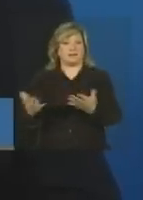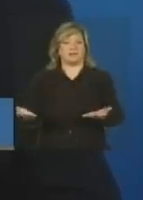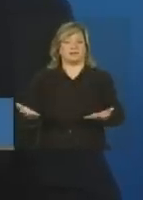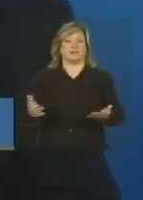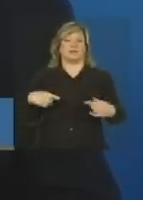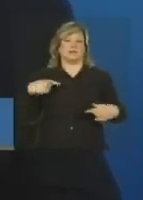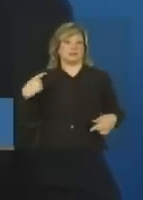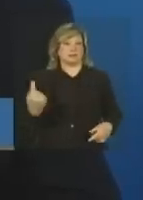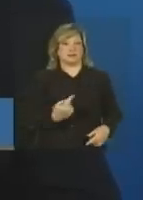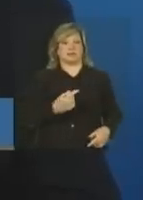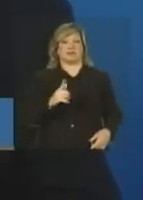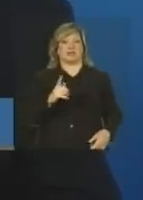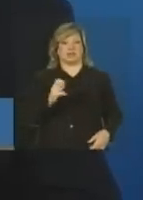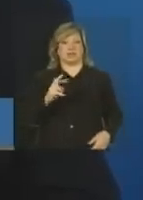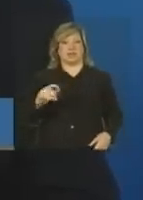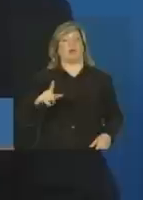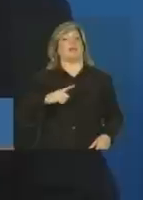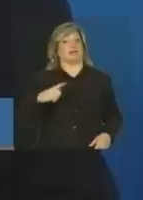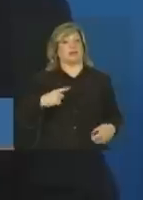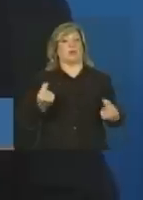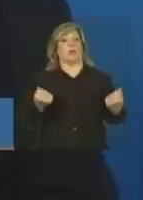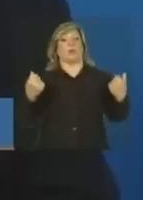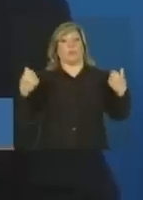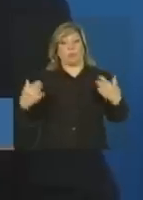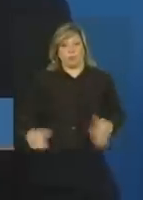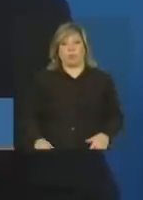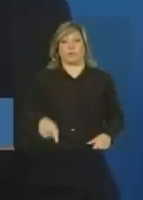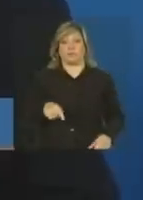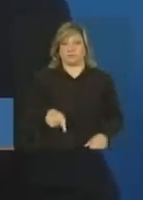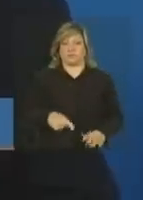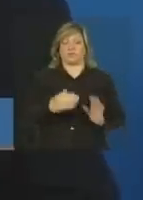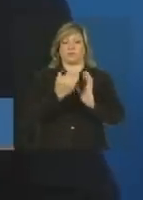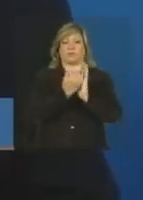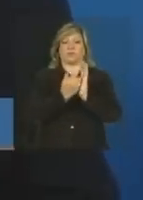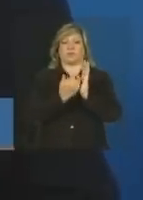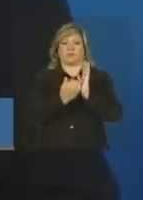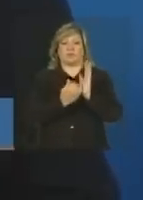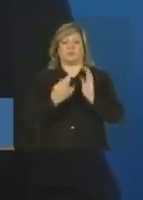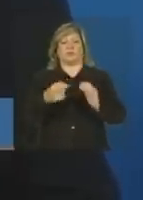geral, existe um custo fixo da gestão do programa do